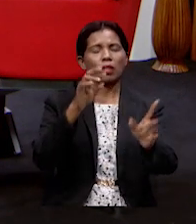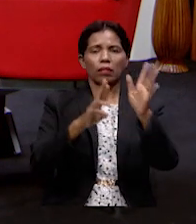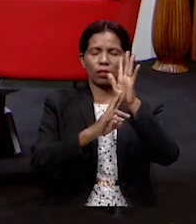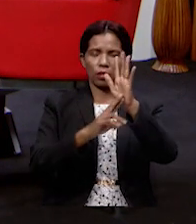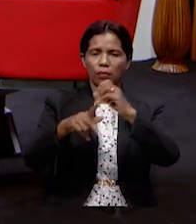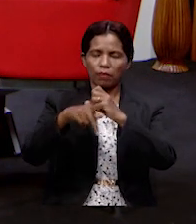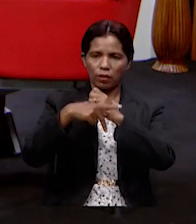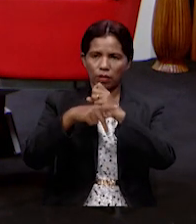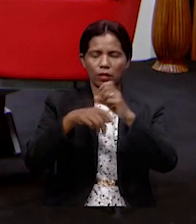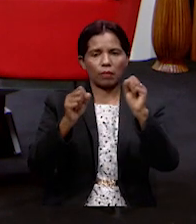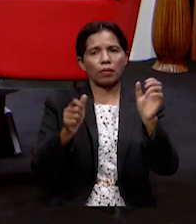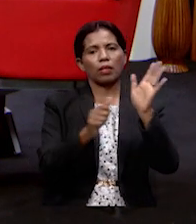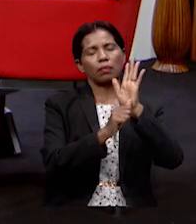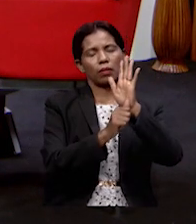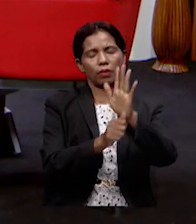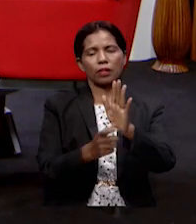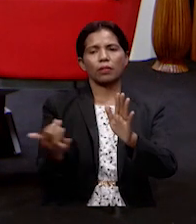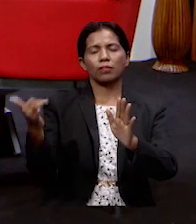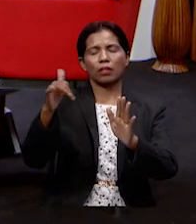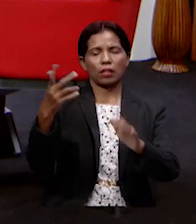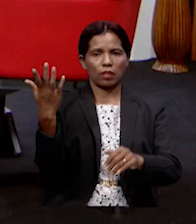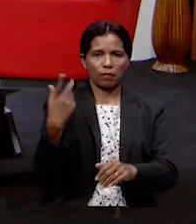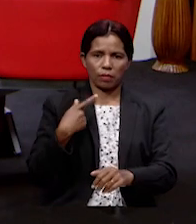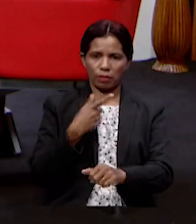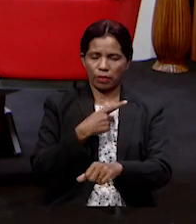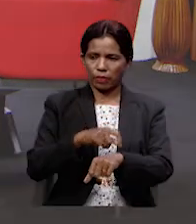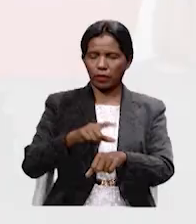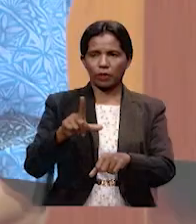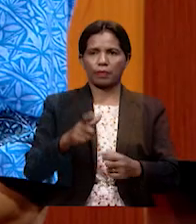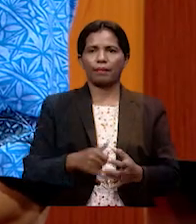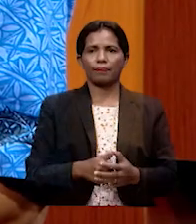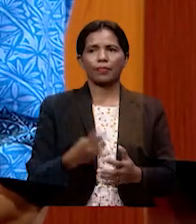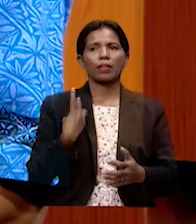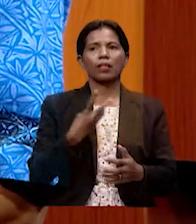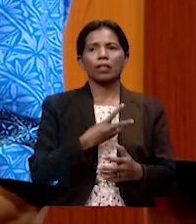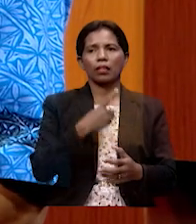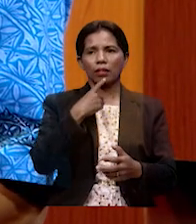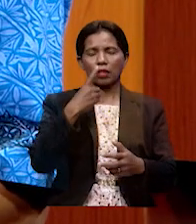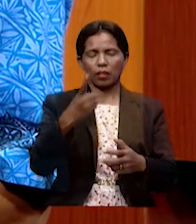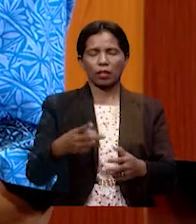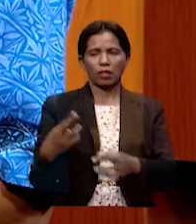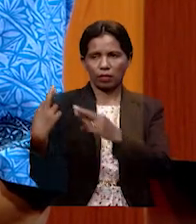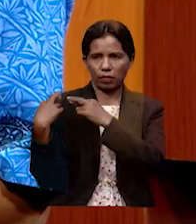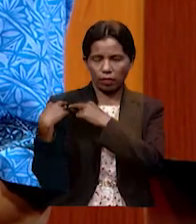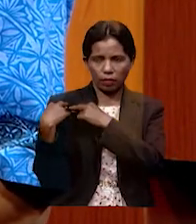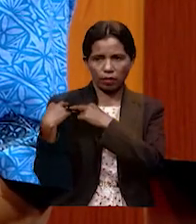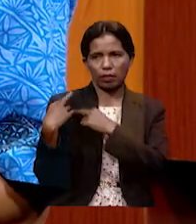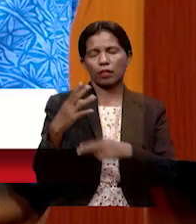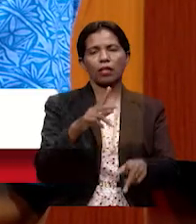partido, né, bele apresenta, cira, e a Parlamento Nacional. E tá até te catequilhan, poder, e a